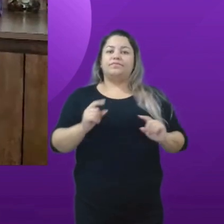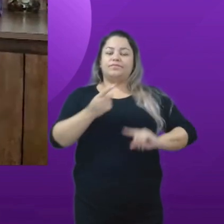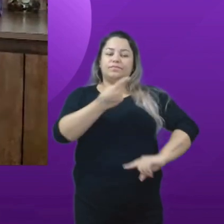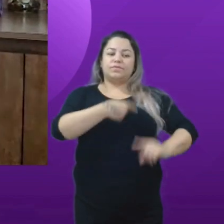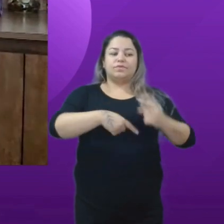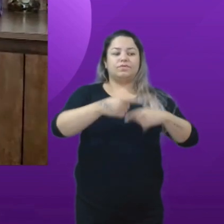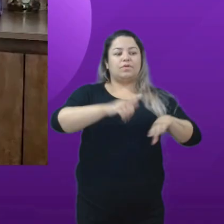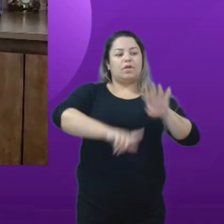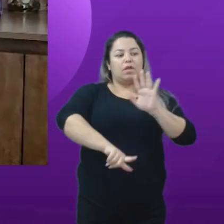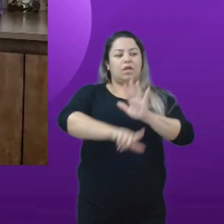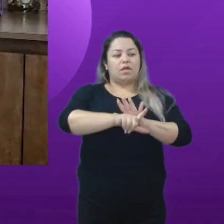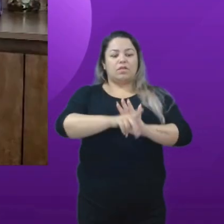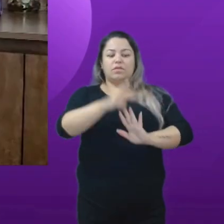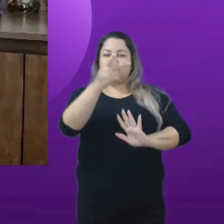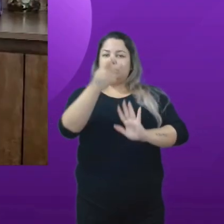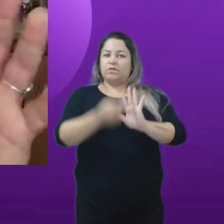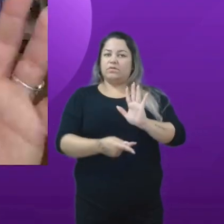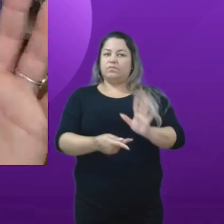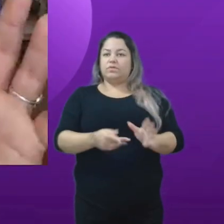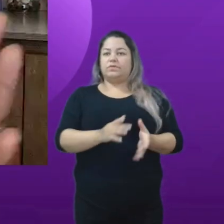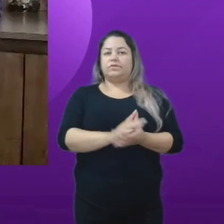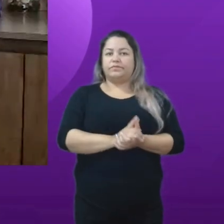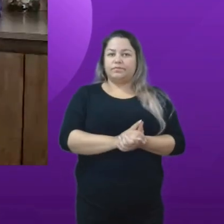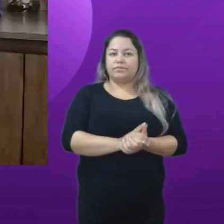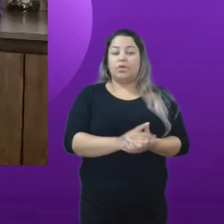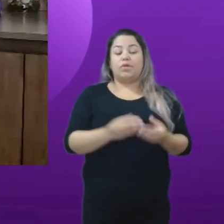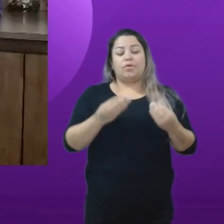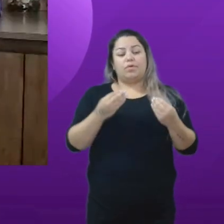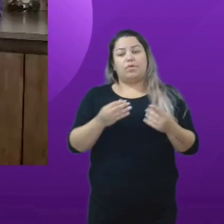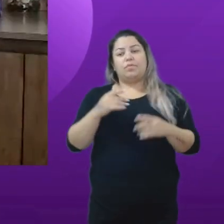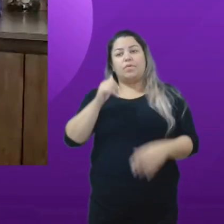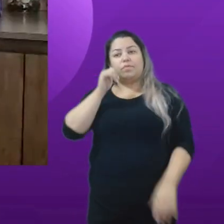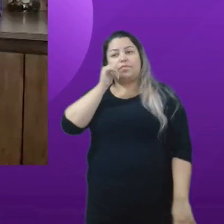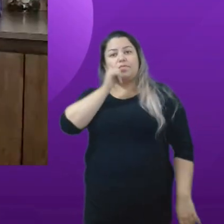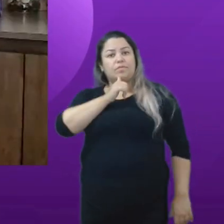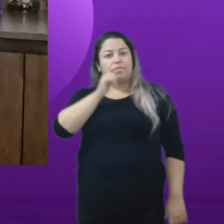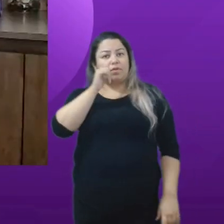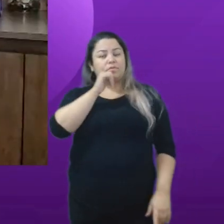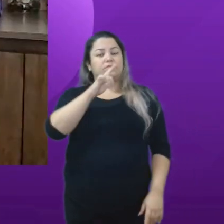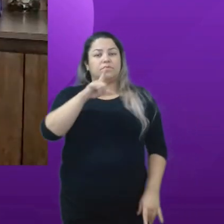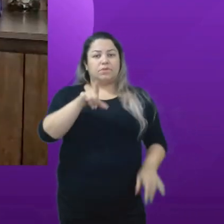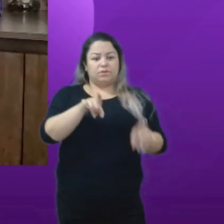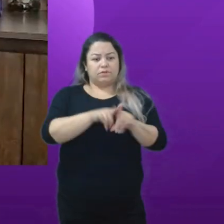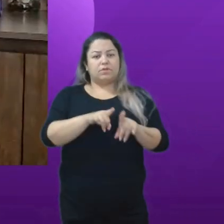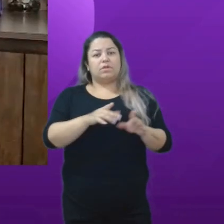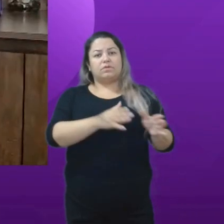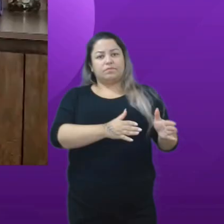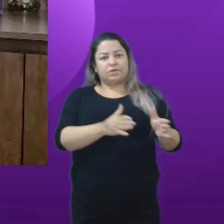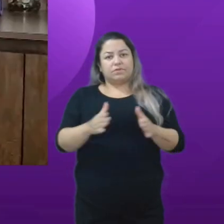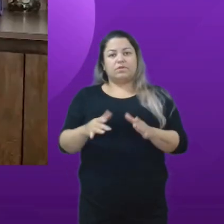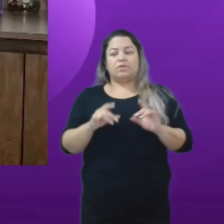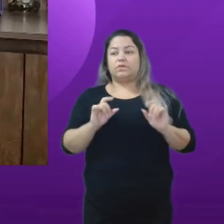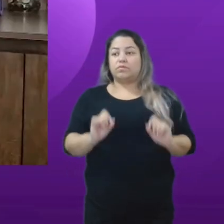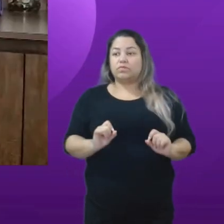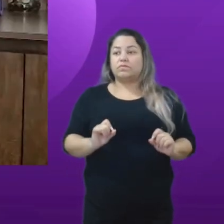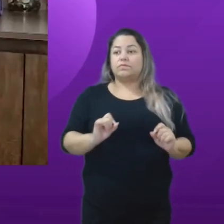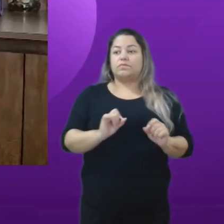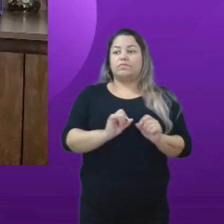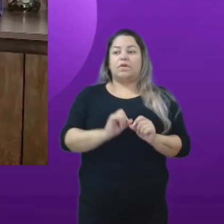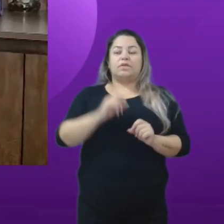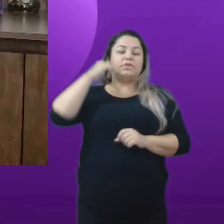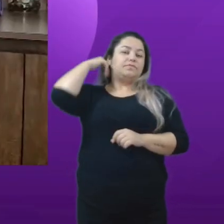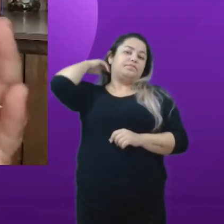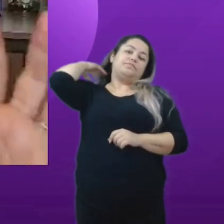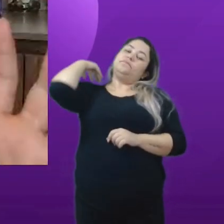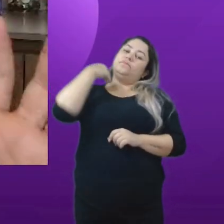nos protegem. Né? Então, o Mulheres de Rede ele também tem esse processo de fazer